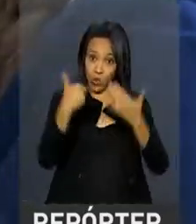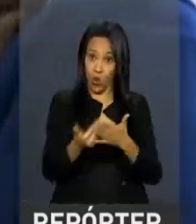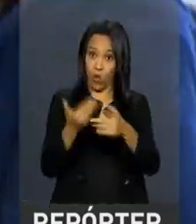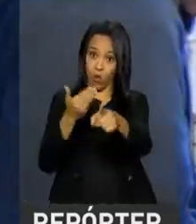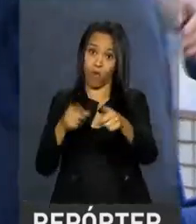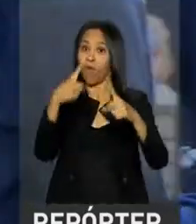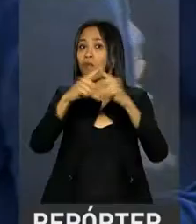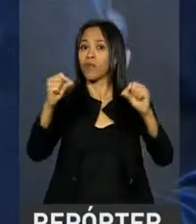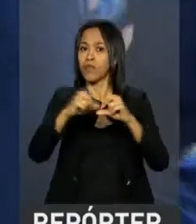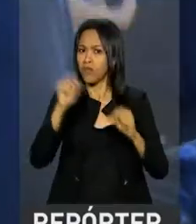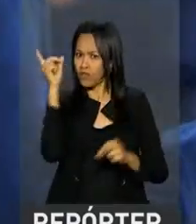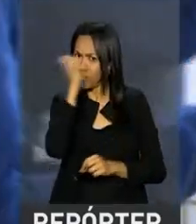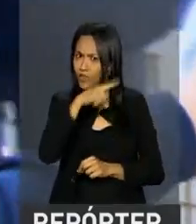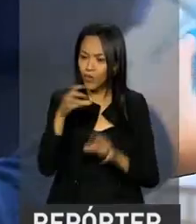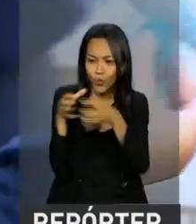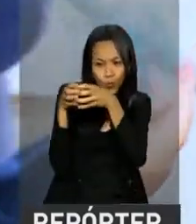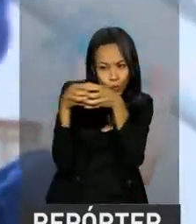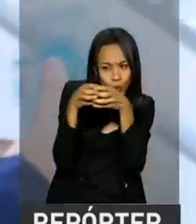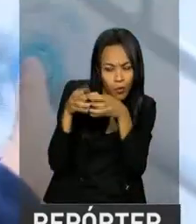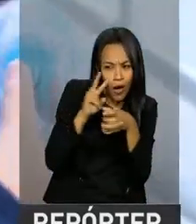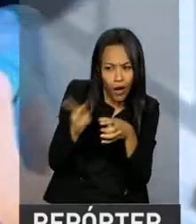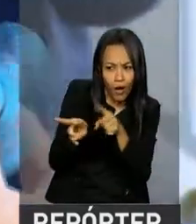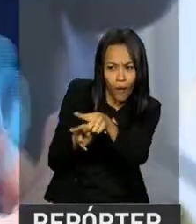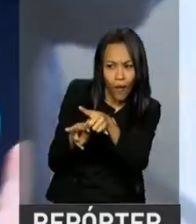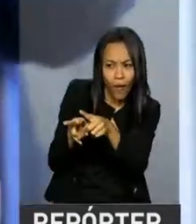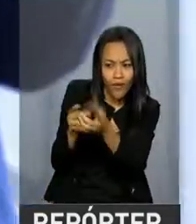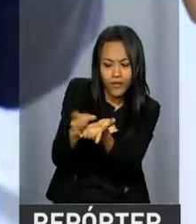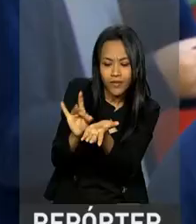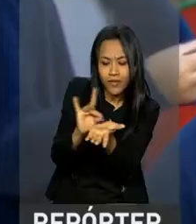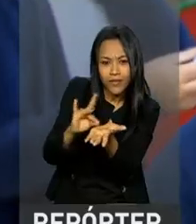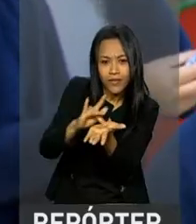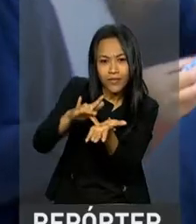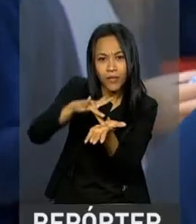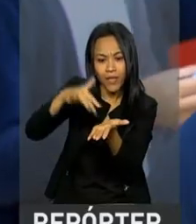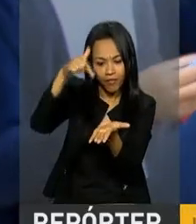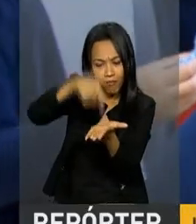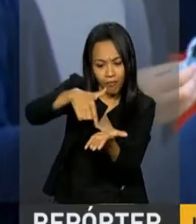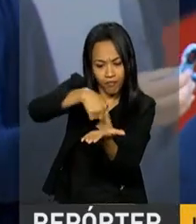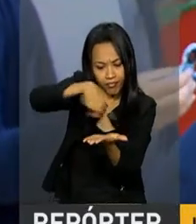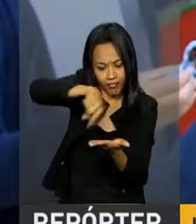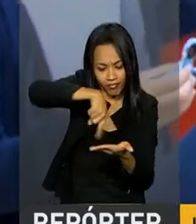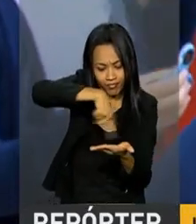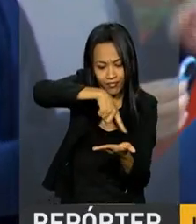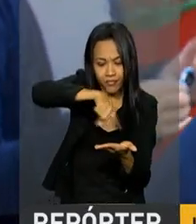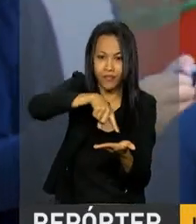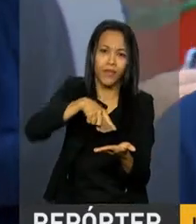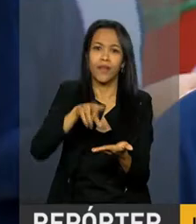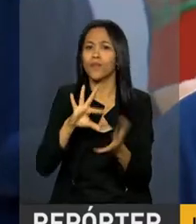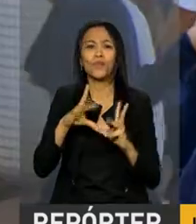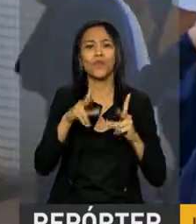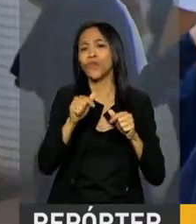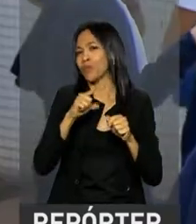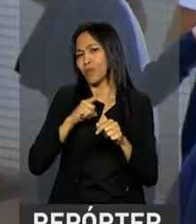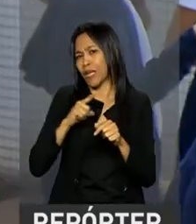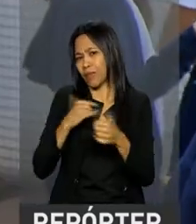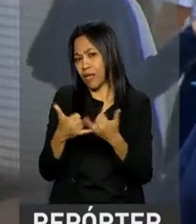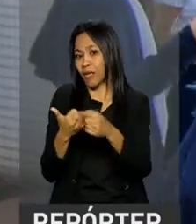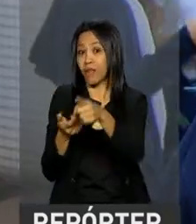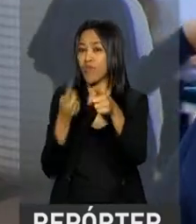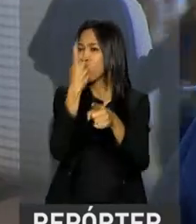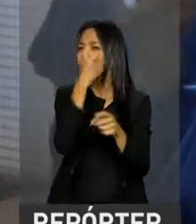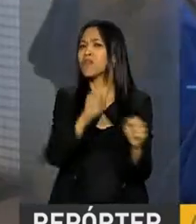foi difícil achar um grupo se divertindo com os hand spinners. Todo mundo tem, tá todo mundo brincando. Eu comprei